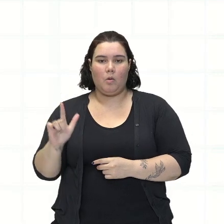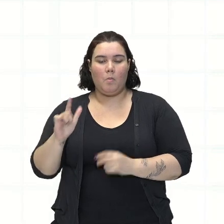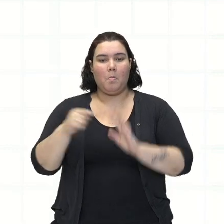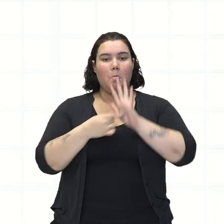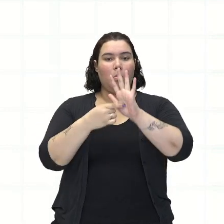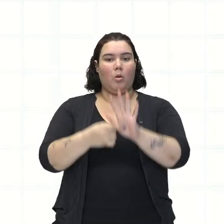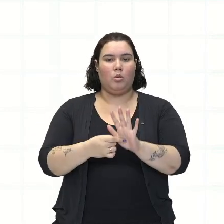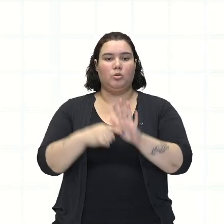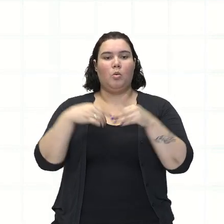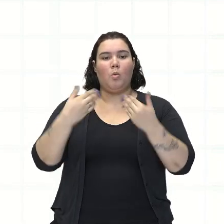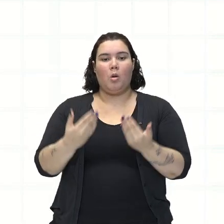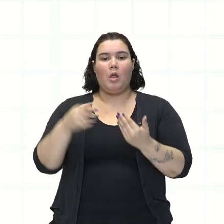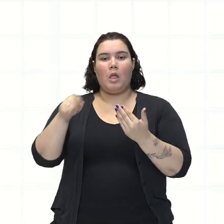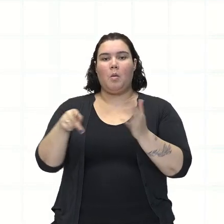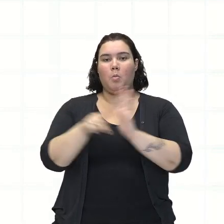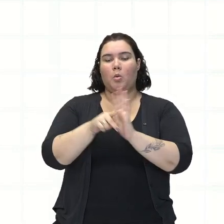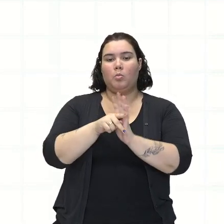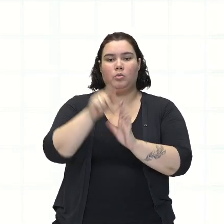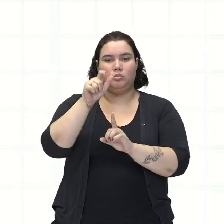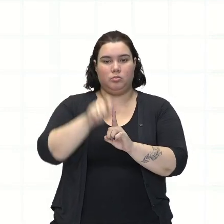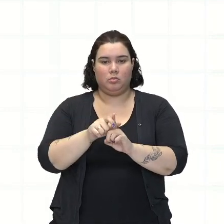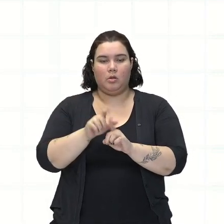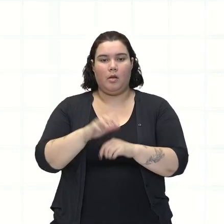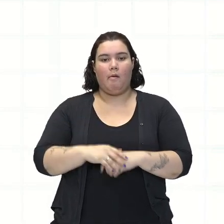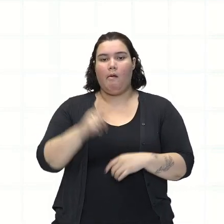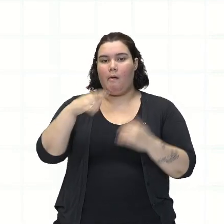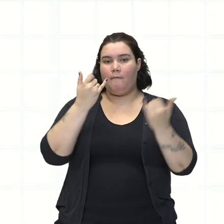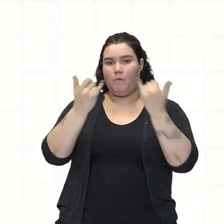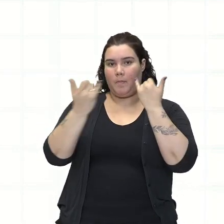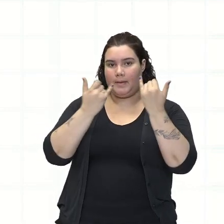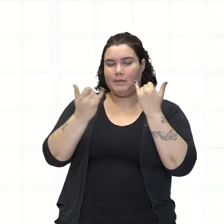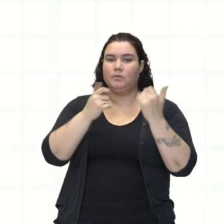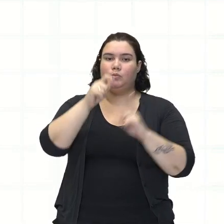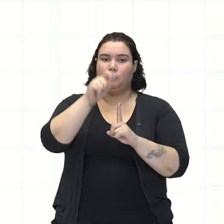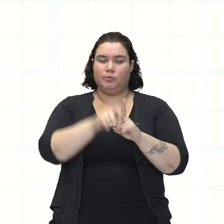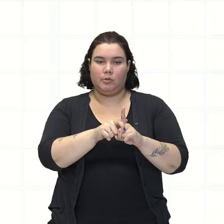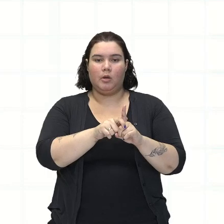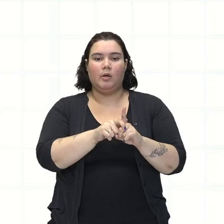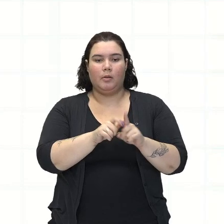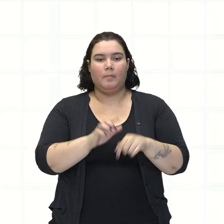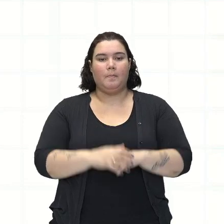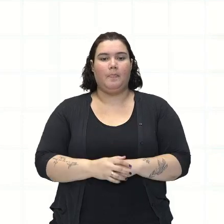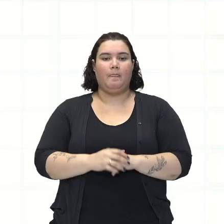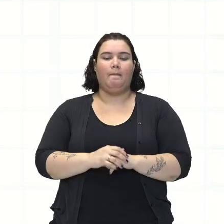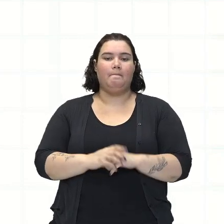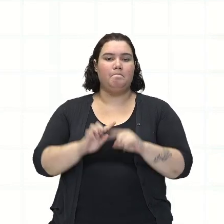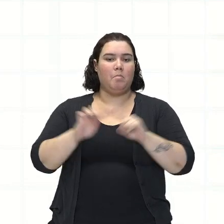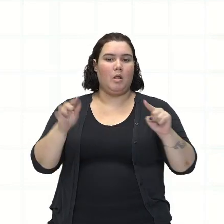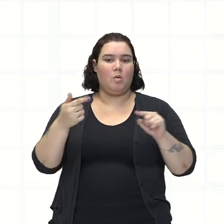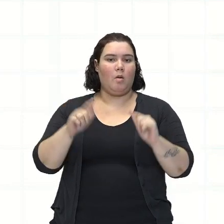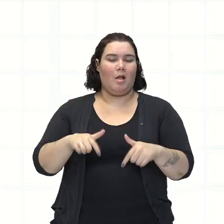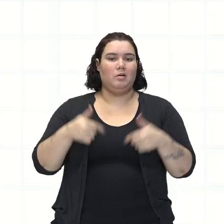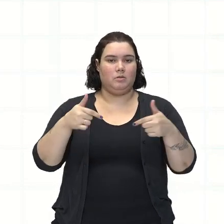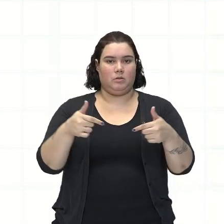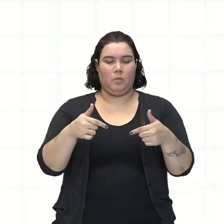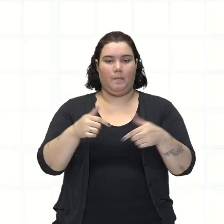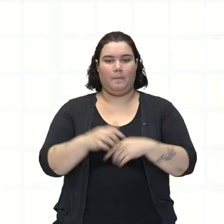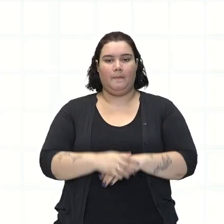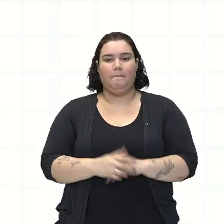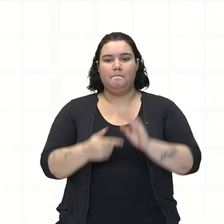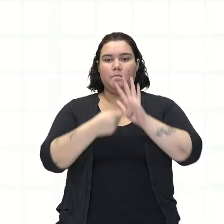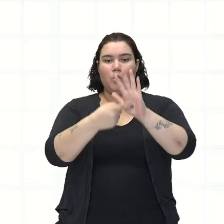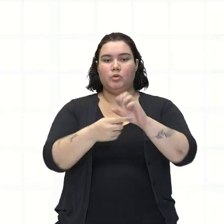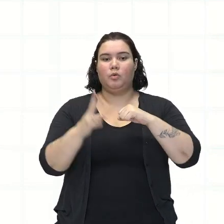uma informação sobre o sujeito, mas não é o sujeito executando alguma ação ou tendo alguma ação executada sobre si. Apresenta verbo